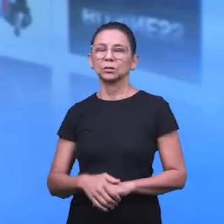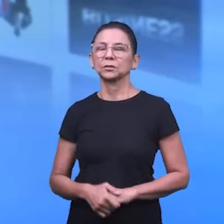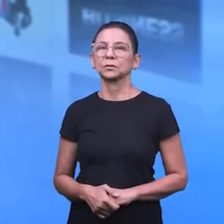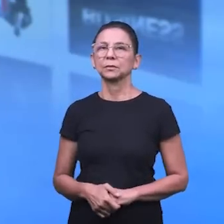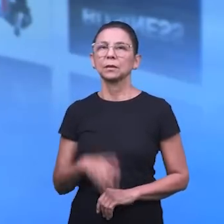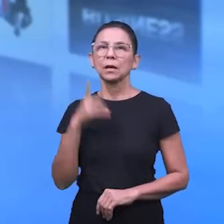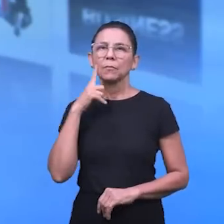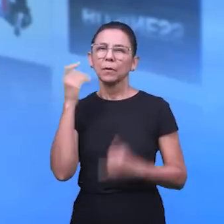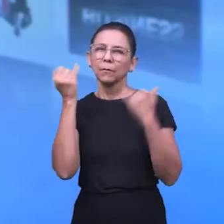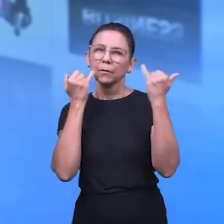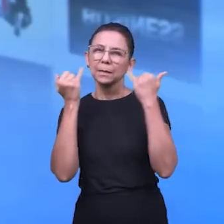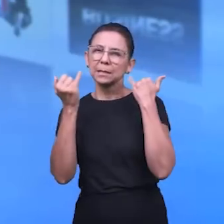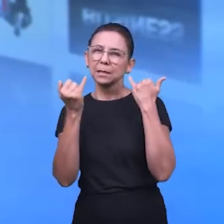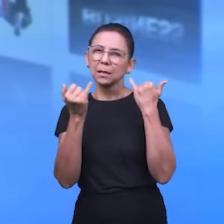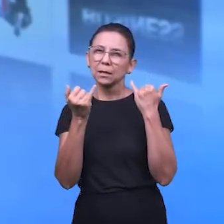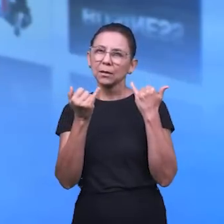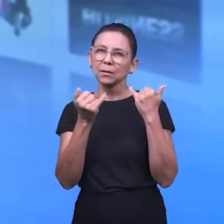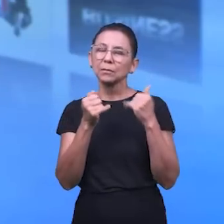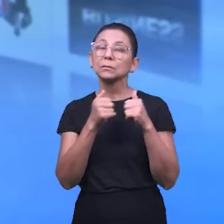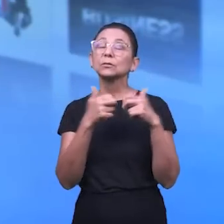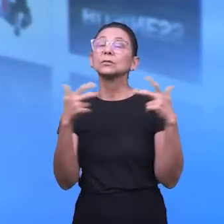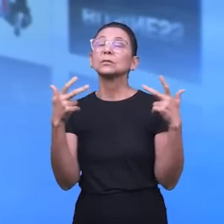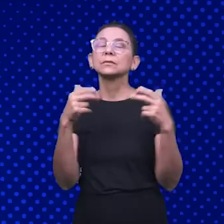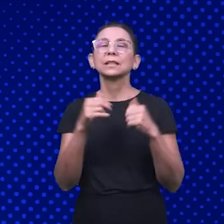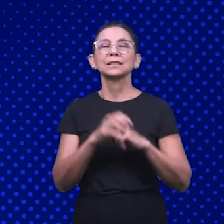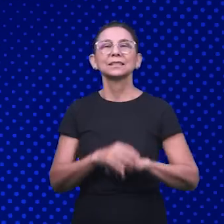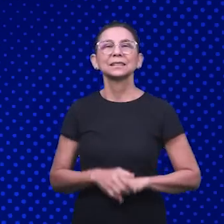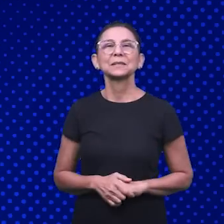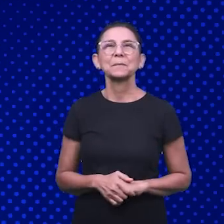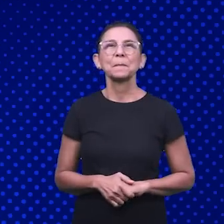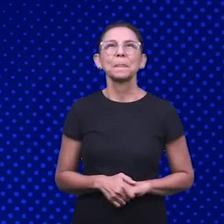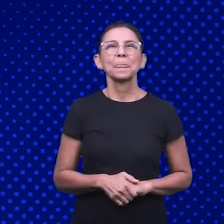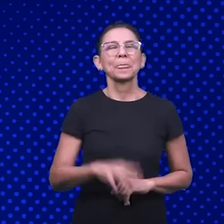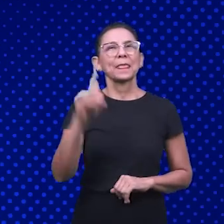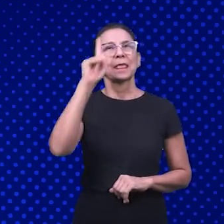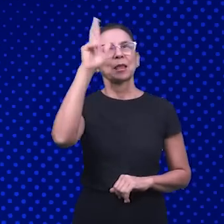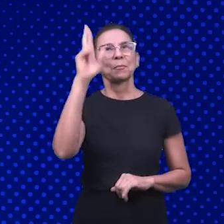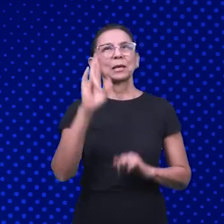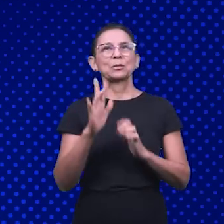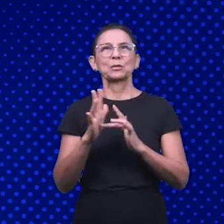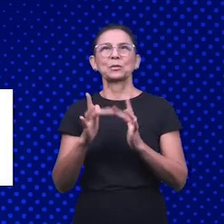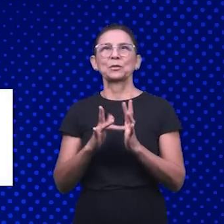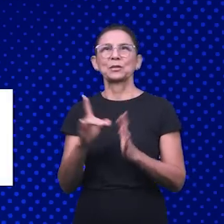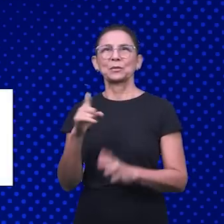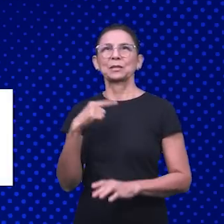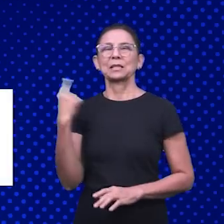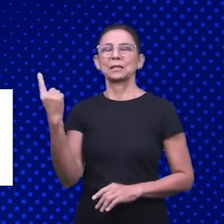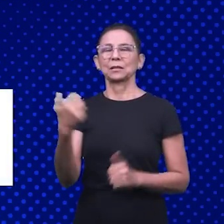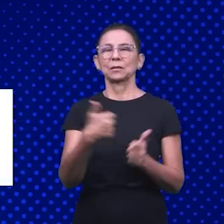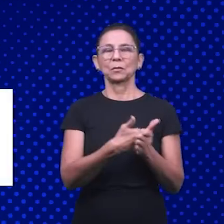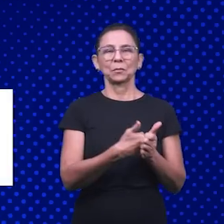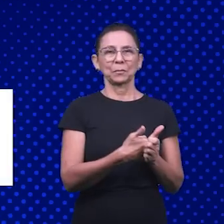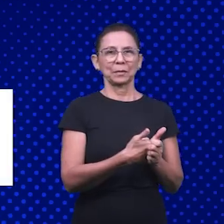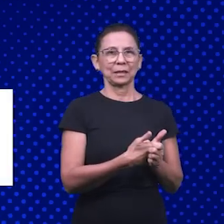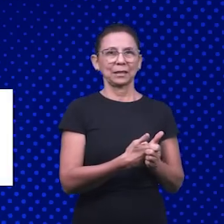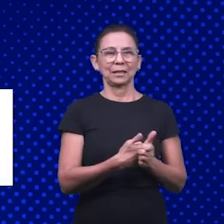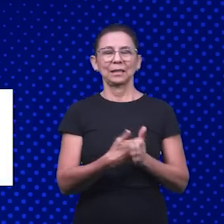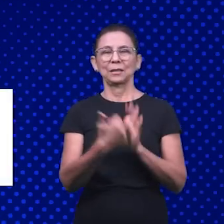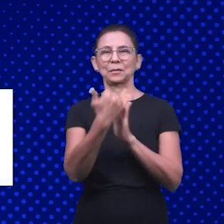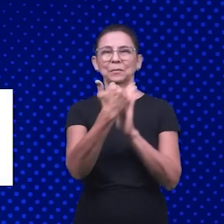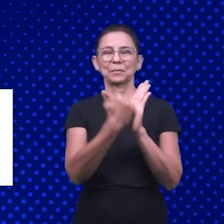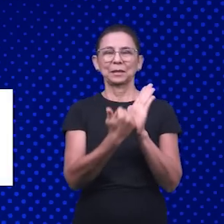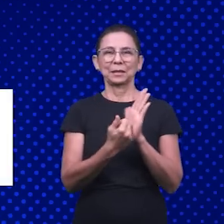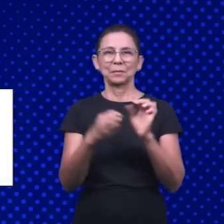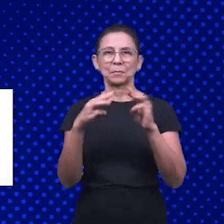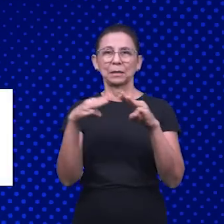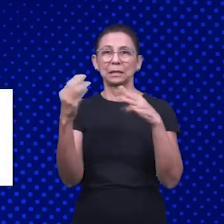vai trazer mais informações. Warner, quais são as novidades? Olá, irmão Jorge, a paz do Senhor Jesus a todos que nos acompanham em mais uma